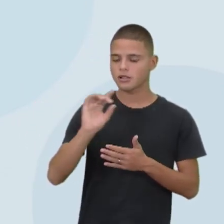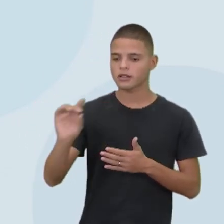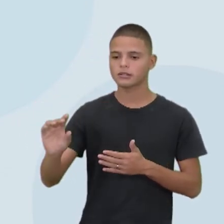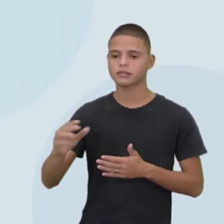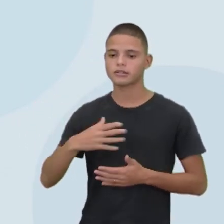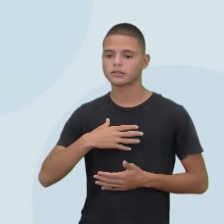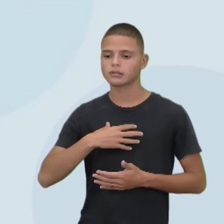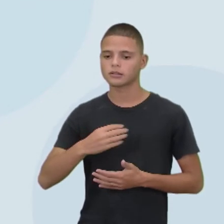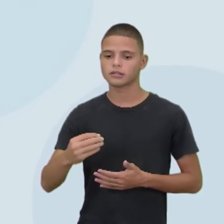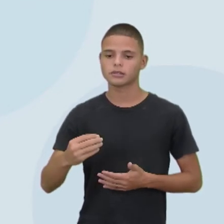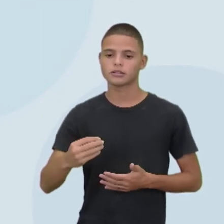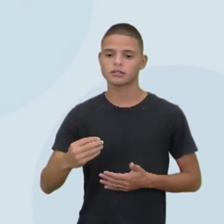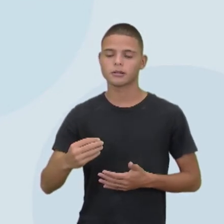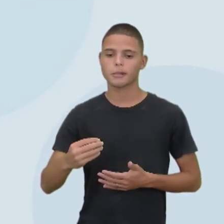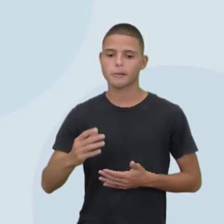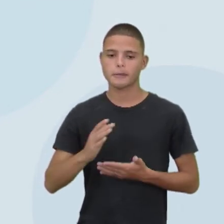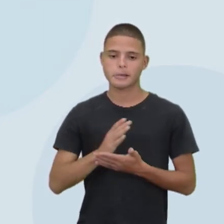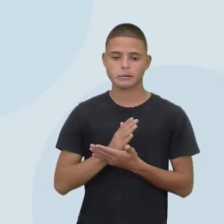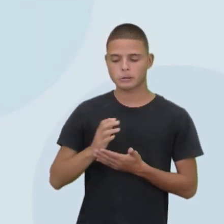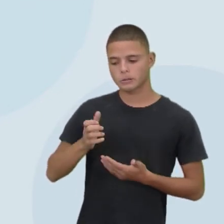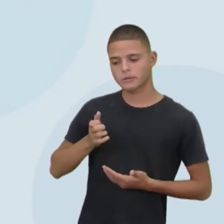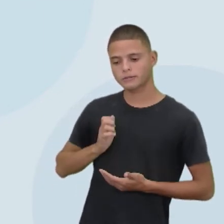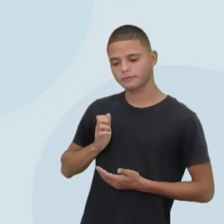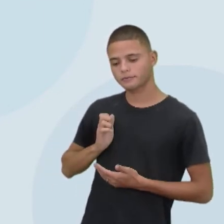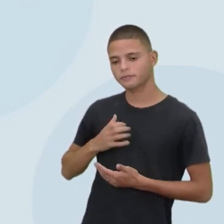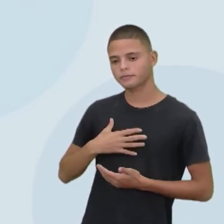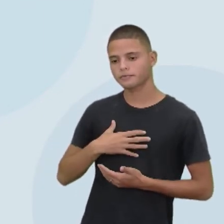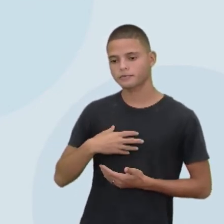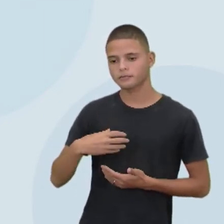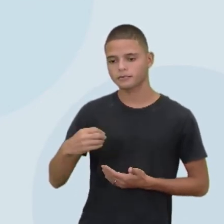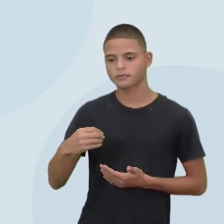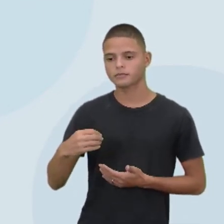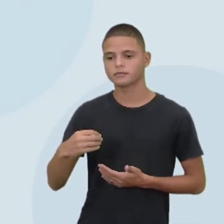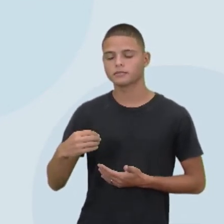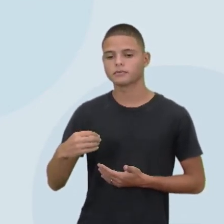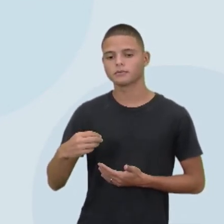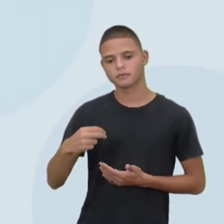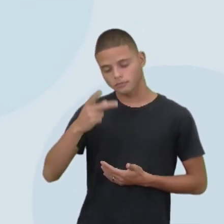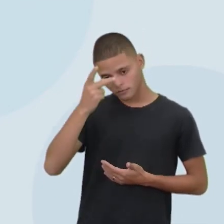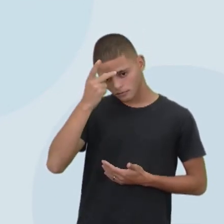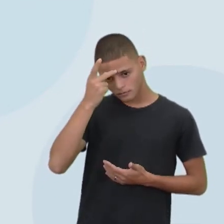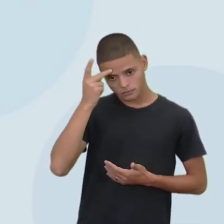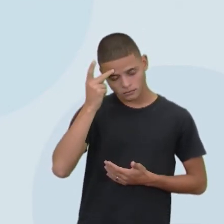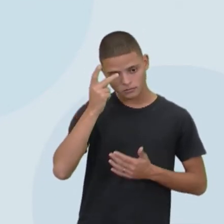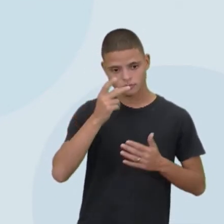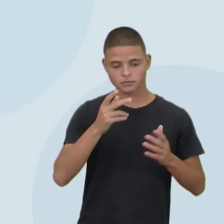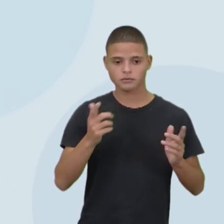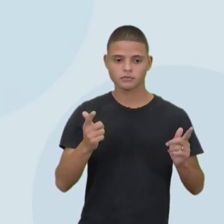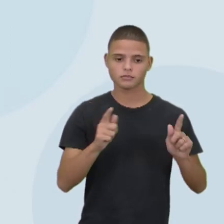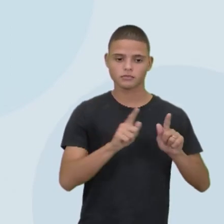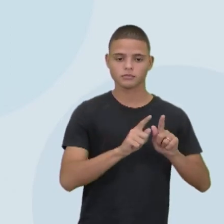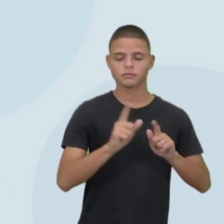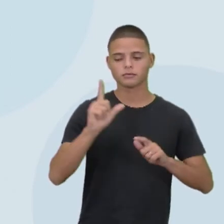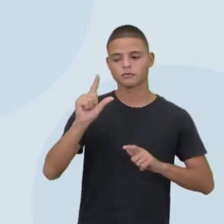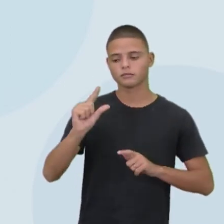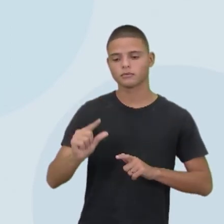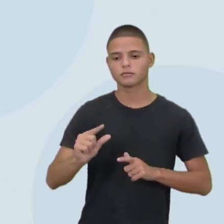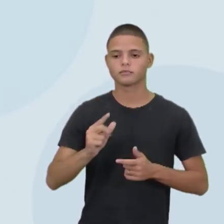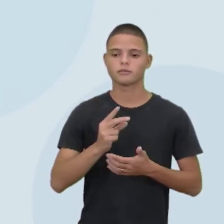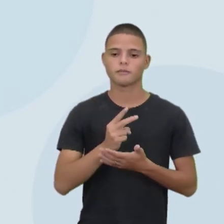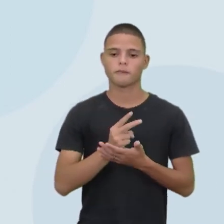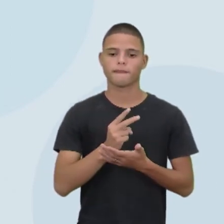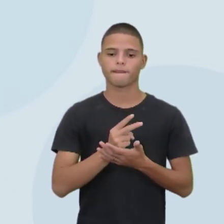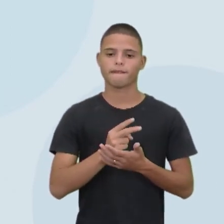né? Hoje a família, estatisticamente, né? A gente está falando, número de filhos por casais, ele está diminuindo